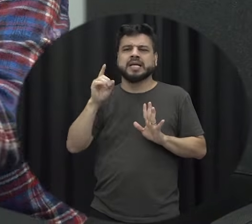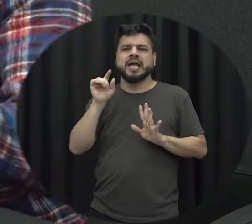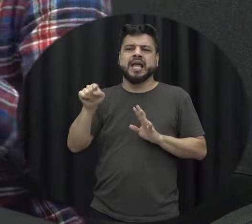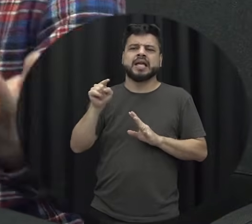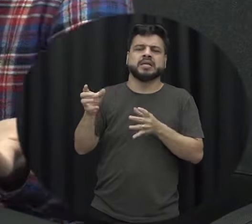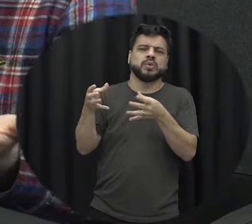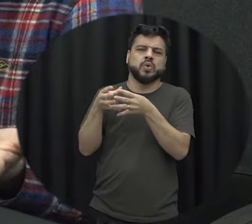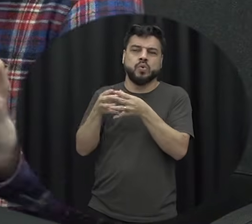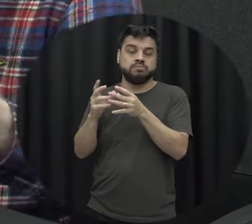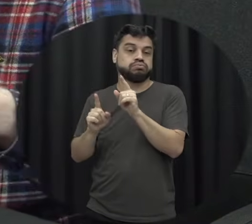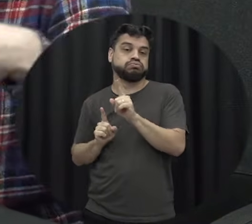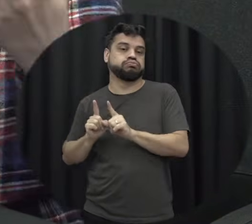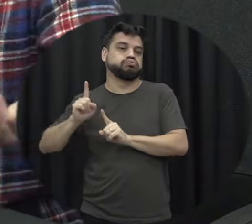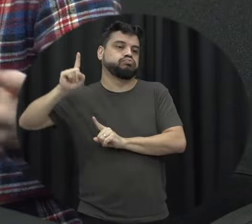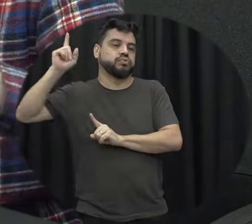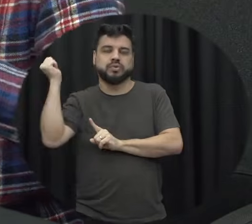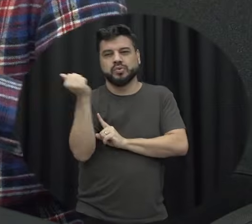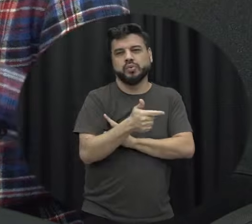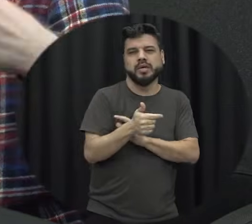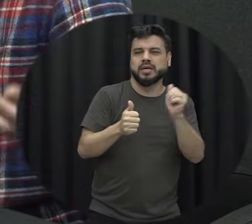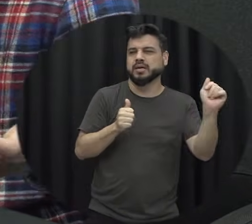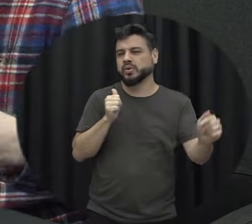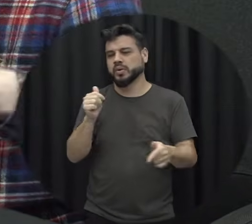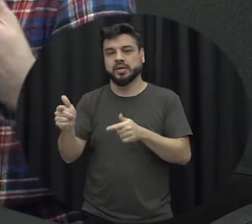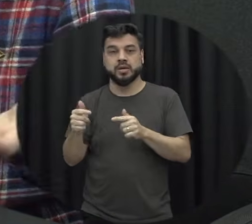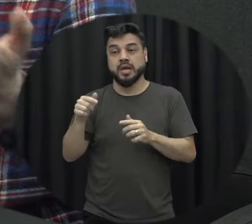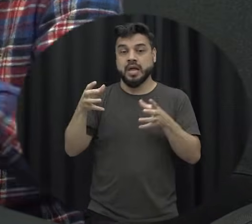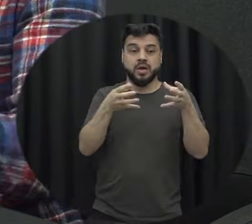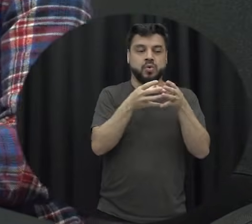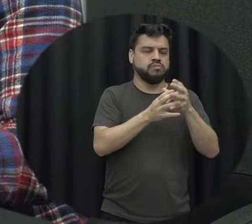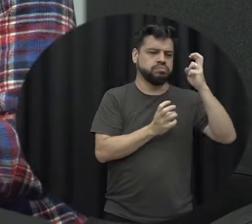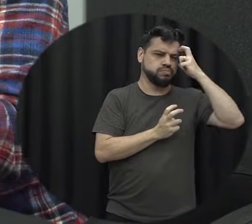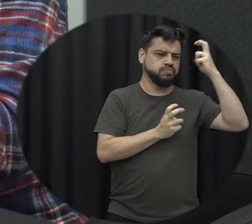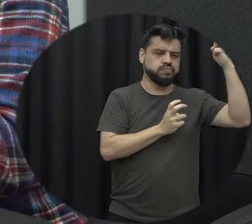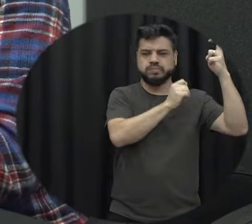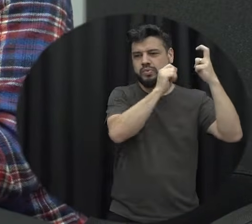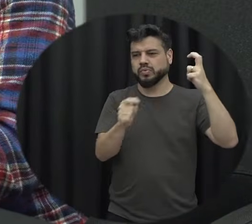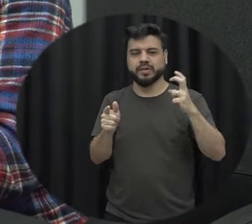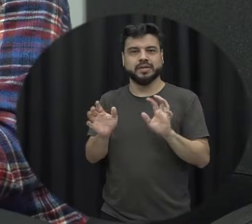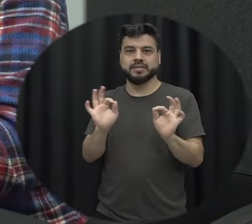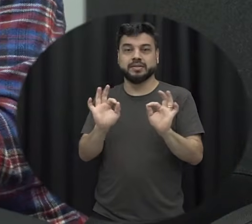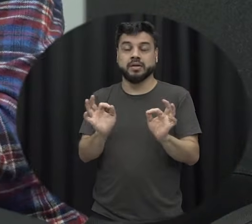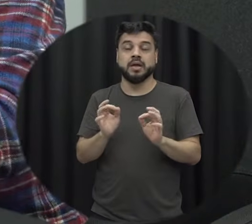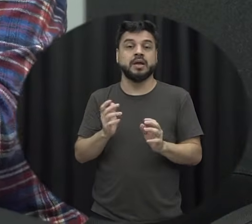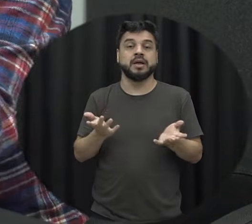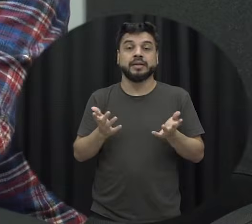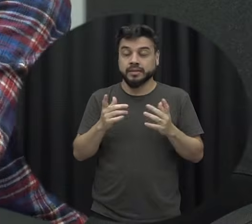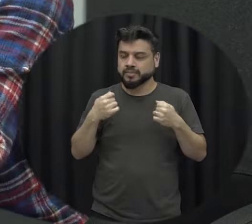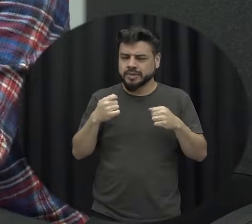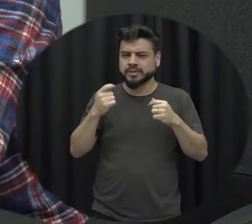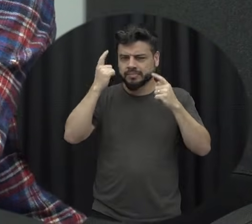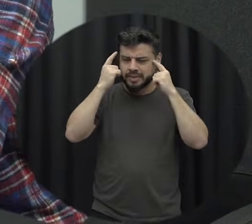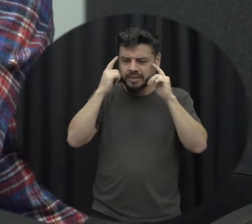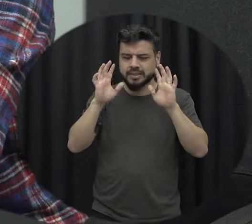interpretação de que um determinado povo pode ser considerado menos inteligente ou inferior a outra cultura por causa disso, né? Mas quando a